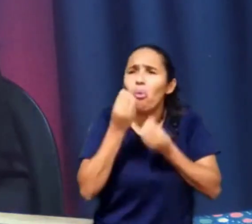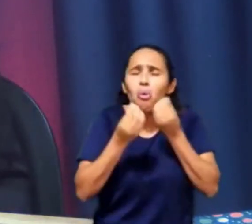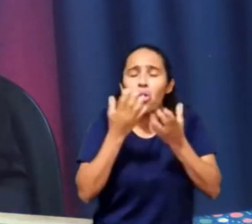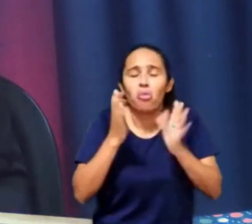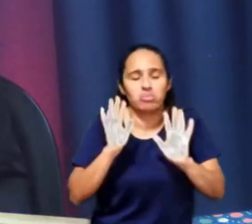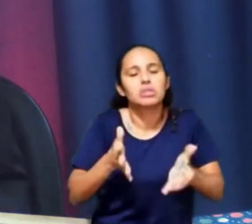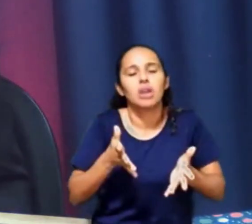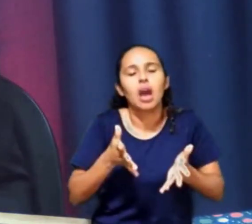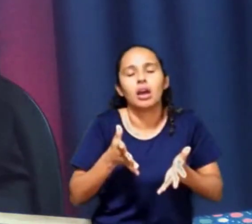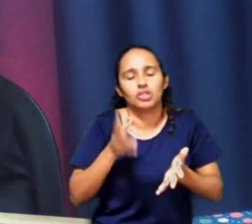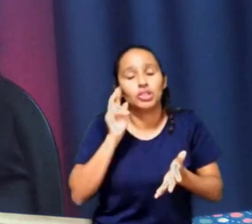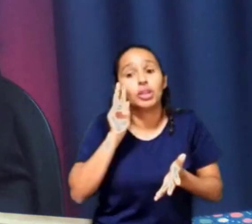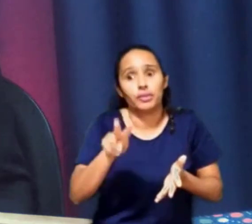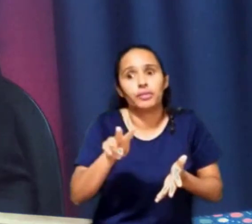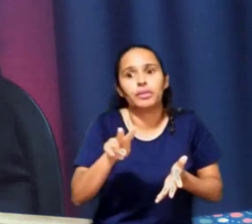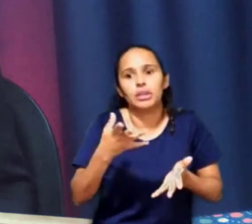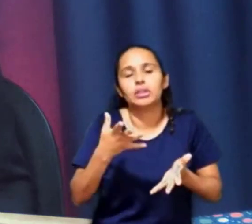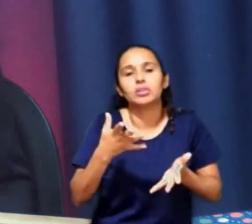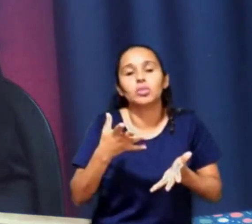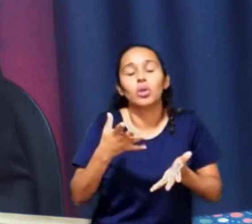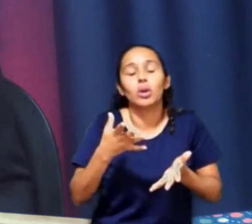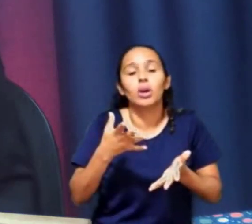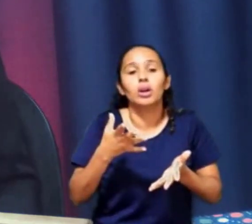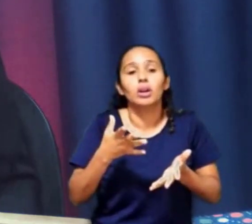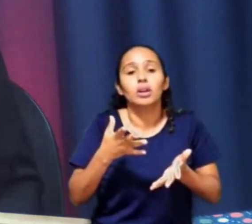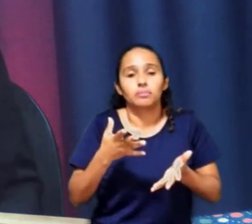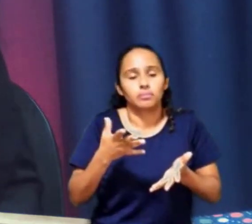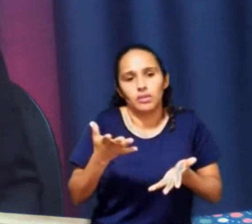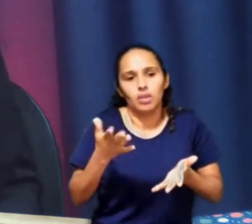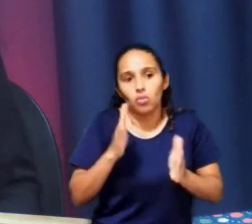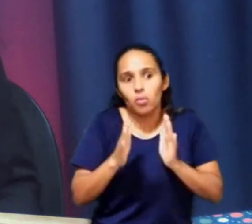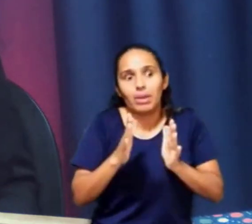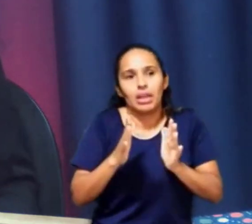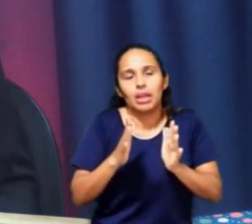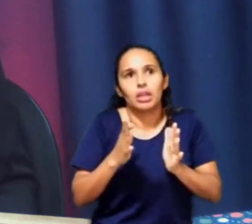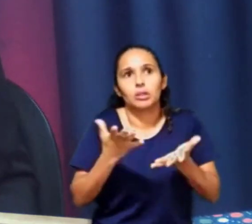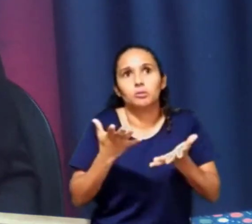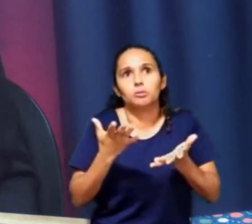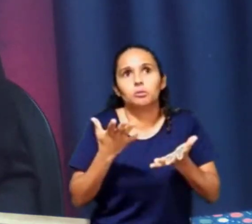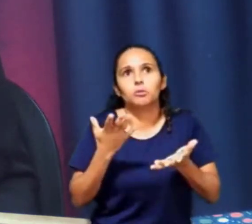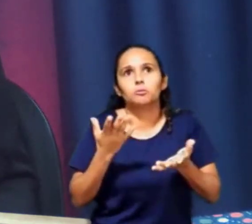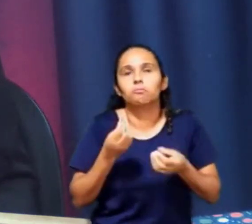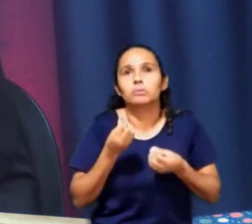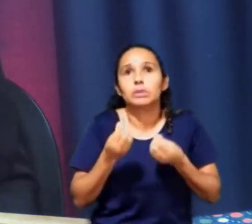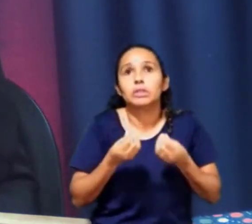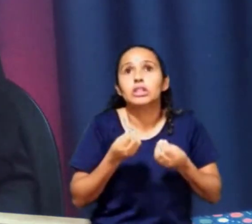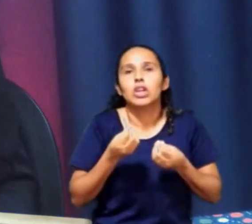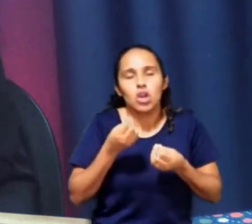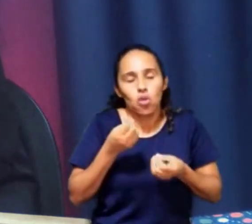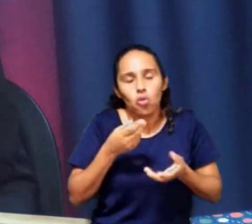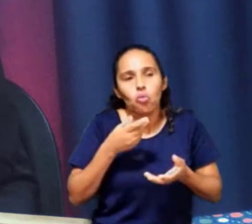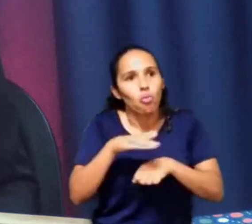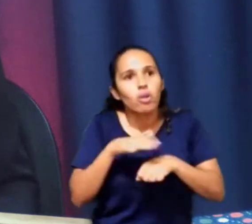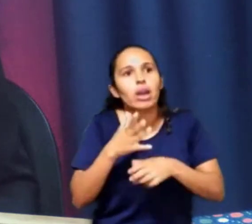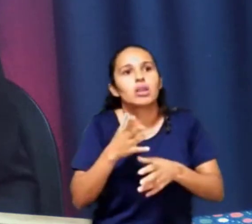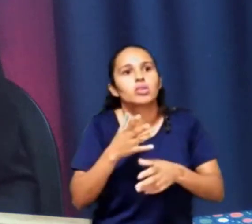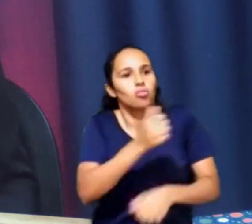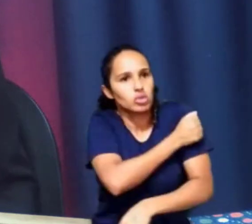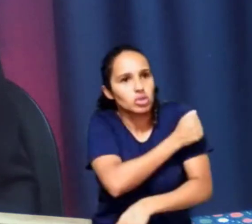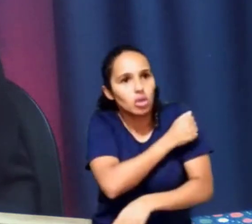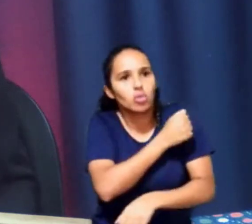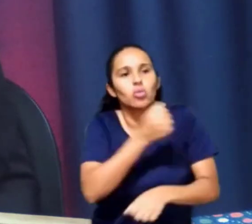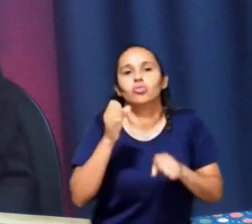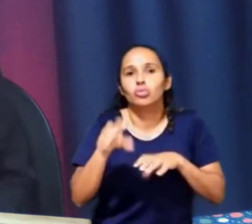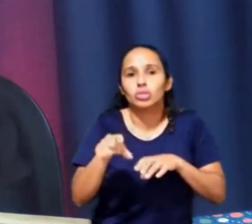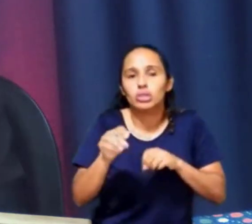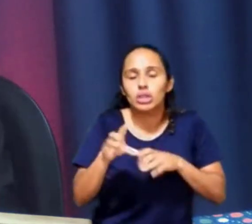partir do momento, e isso é incrível, né? Eu falo isso para os alunos de curso de Libras. Quando eles começam, eles entram em contato